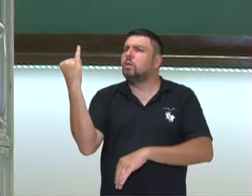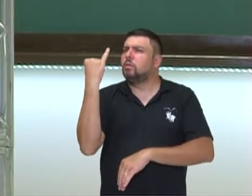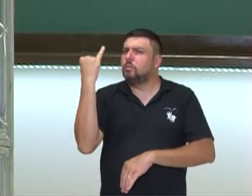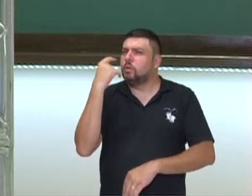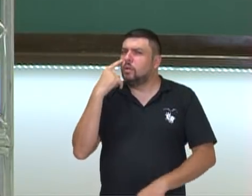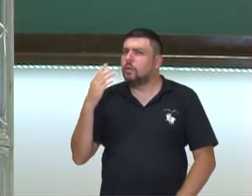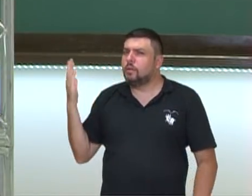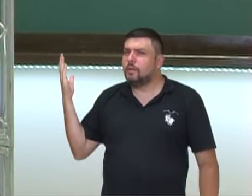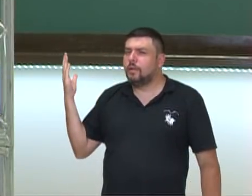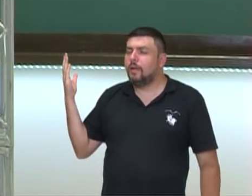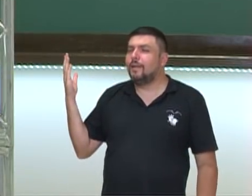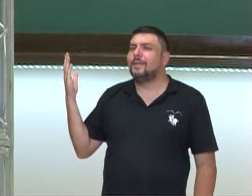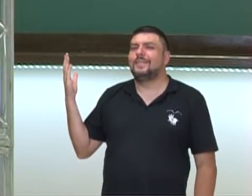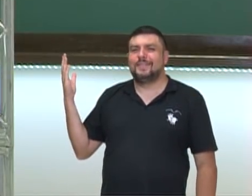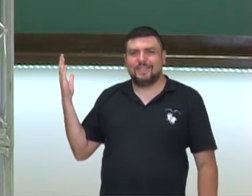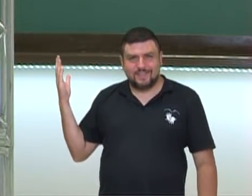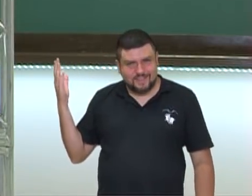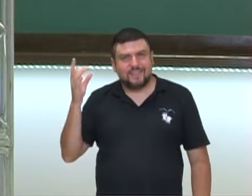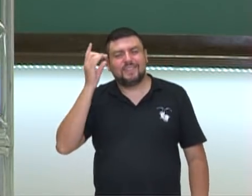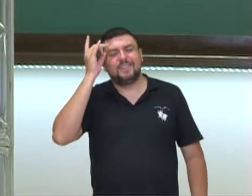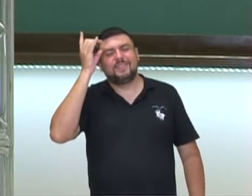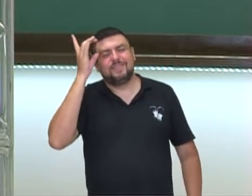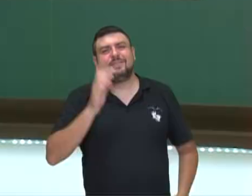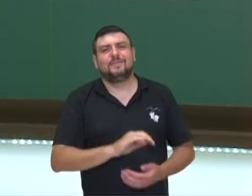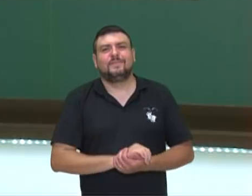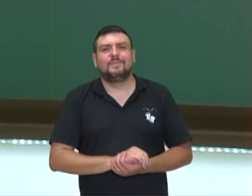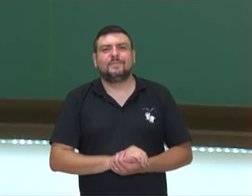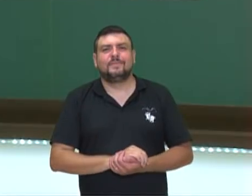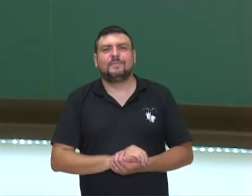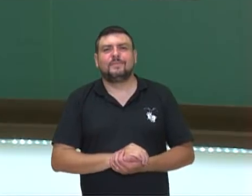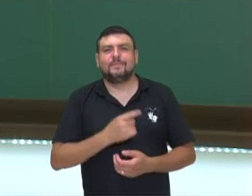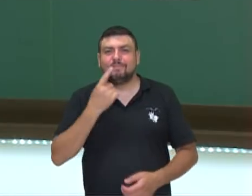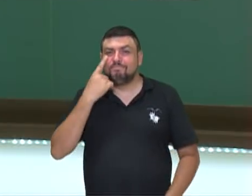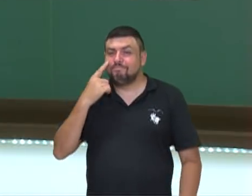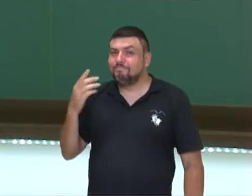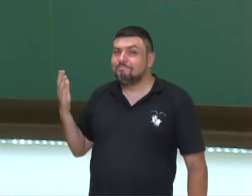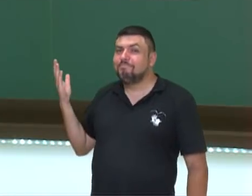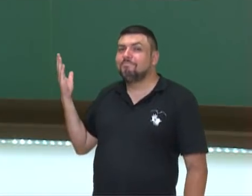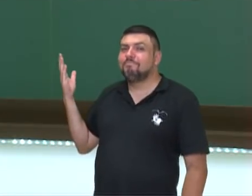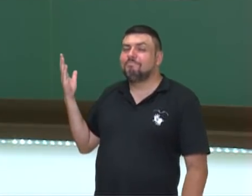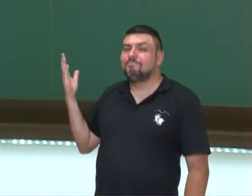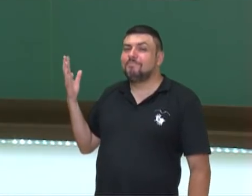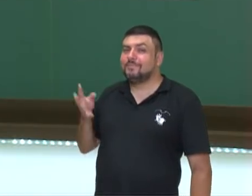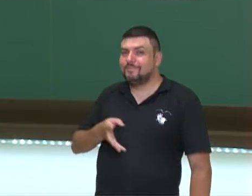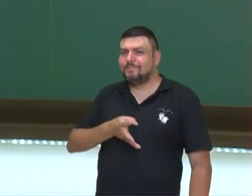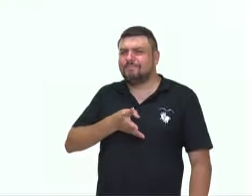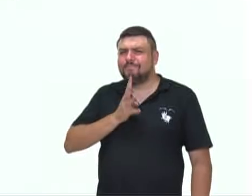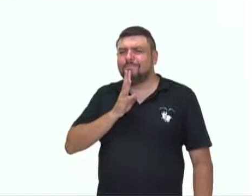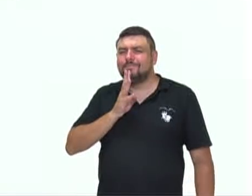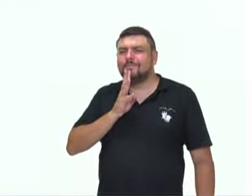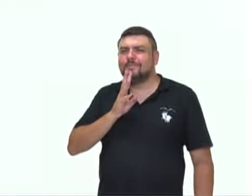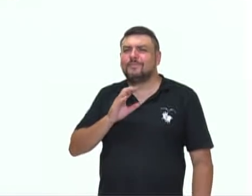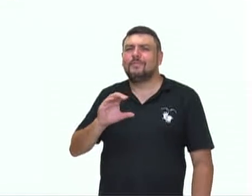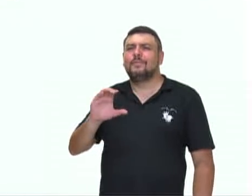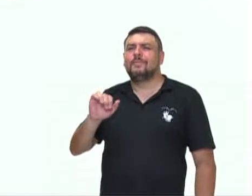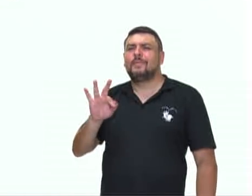fruta é essa? Vai ficar mais fácil agora. Essa imagem deixou muito mais fácil de reconhecer.